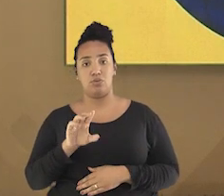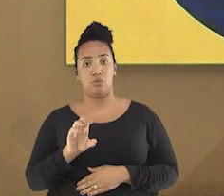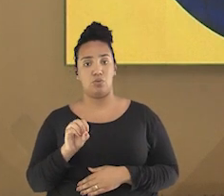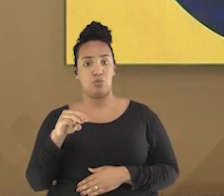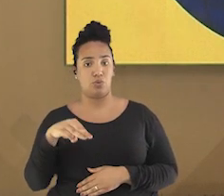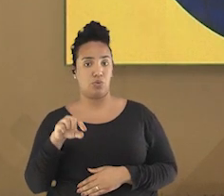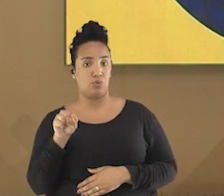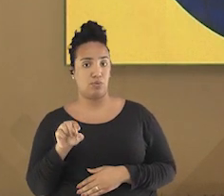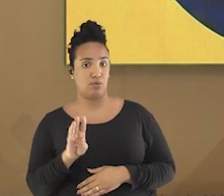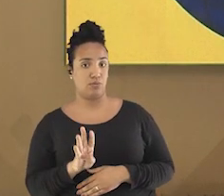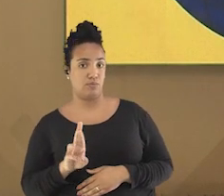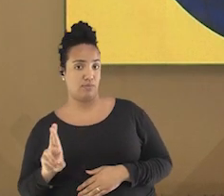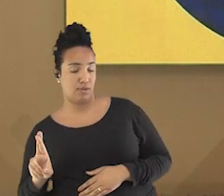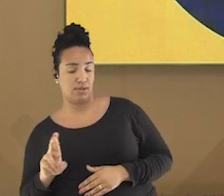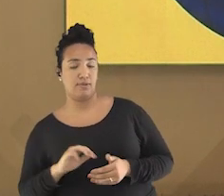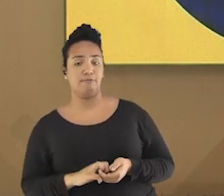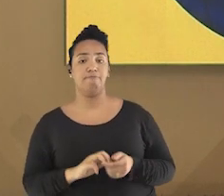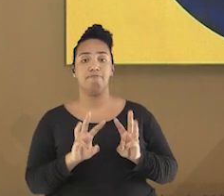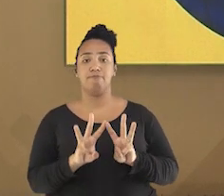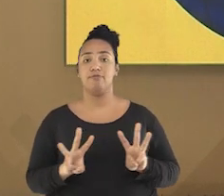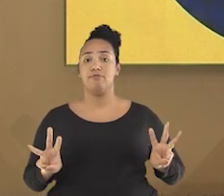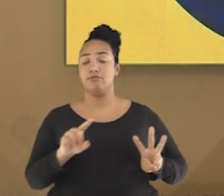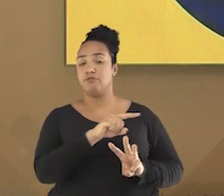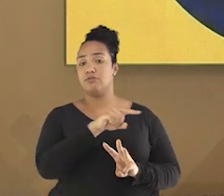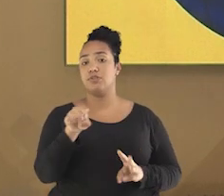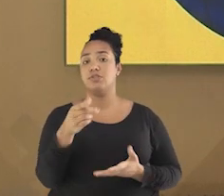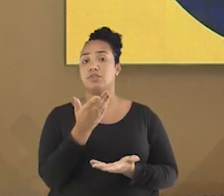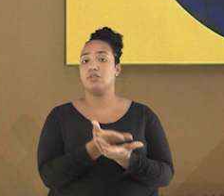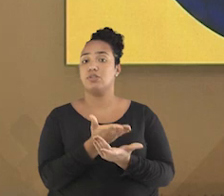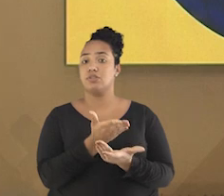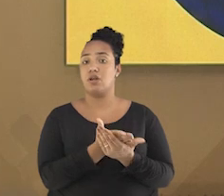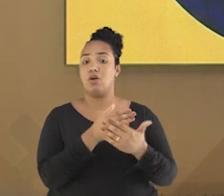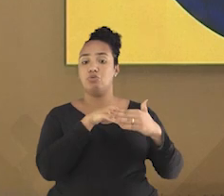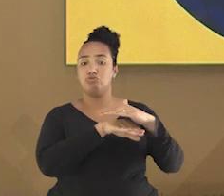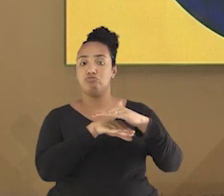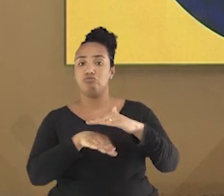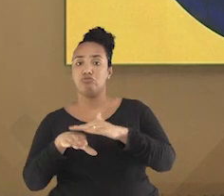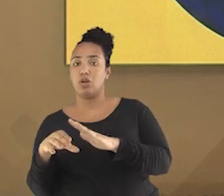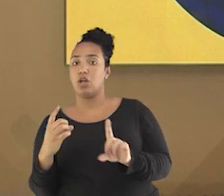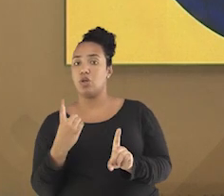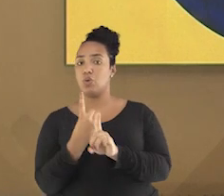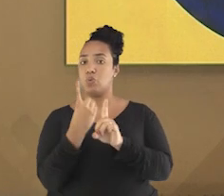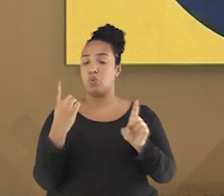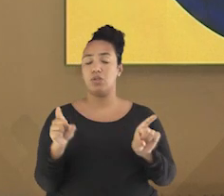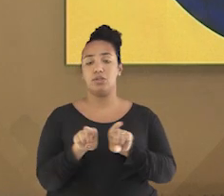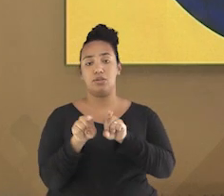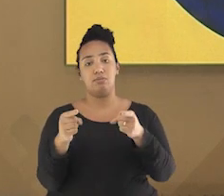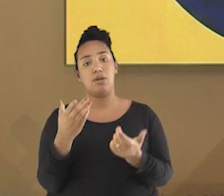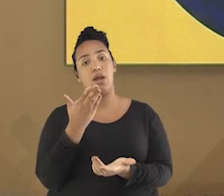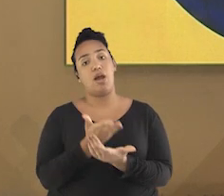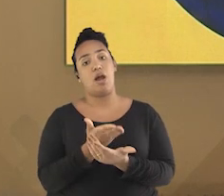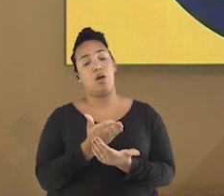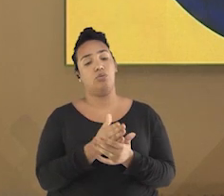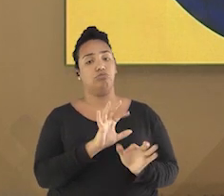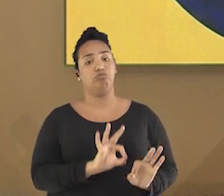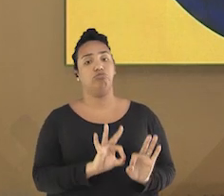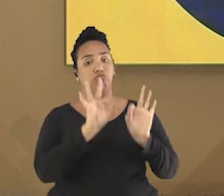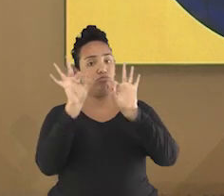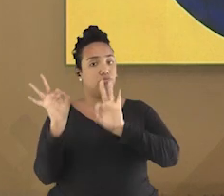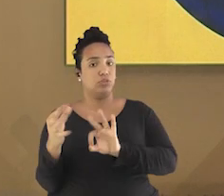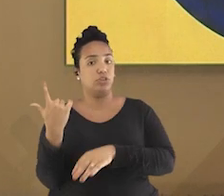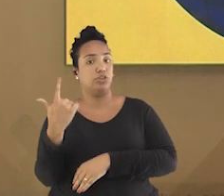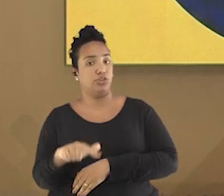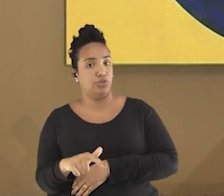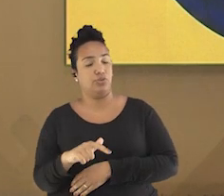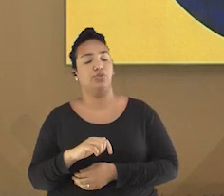www.tvdeverencasa.com.br. No site você encontra o banco de aulas e pode assistir às aulas que você perdeu aqui na TV ou rever